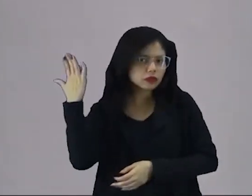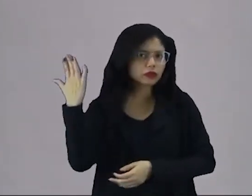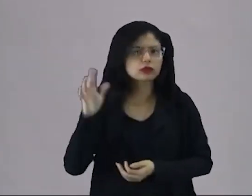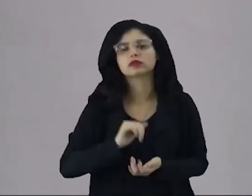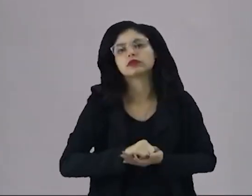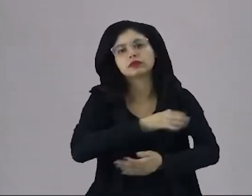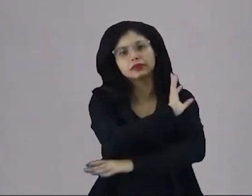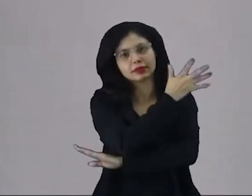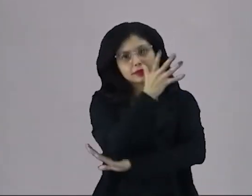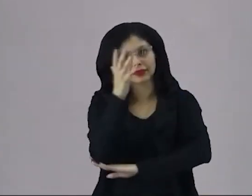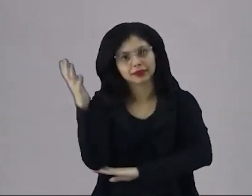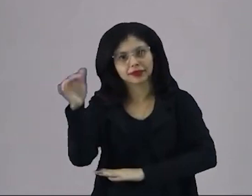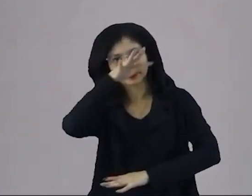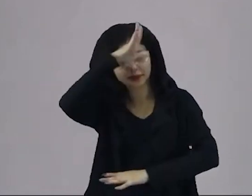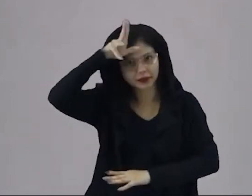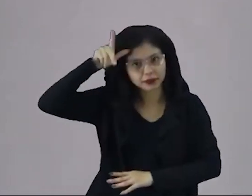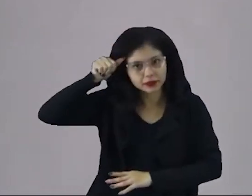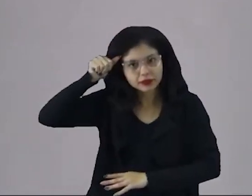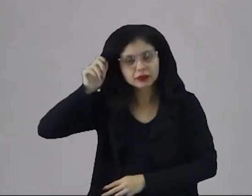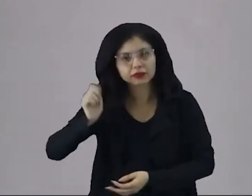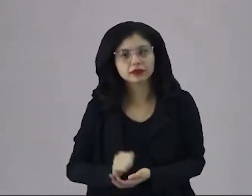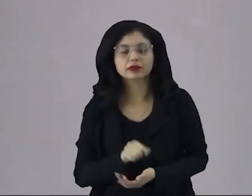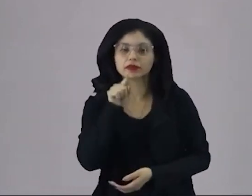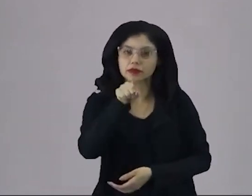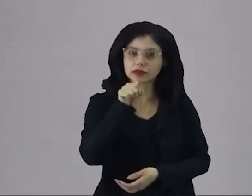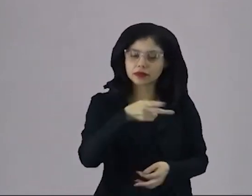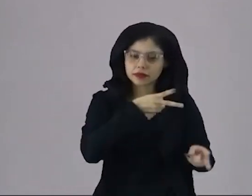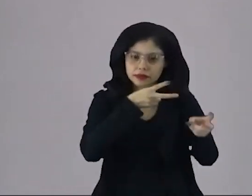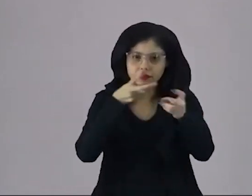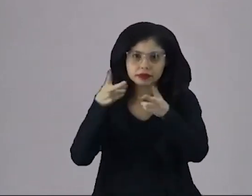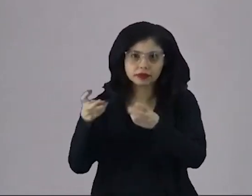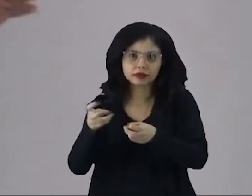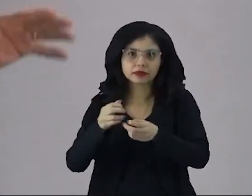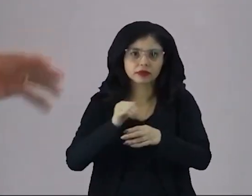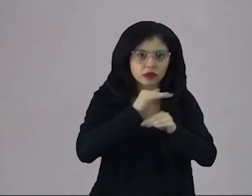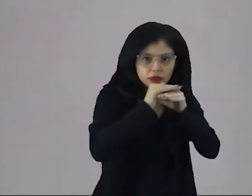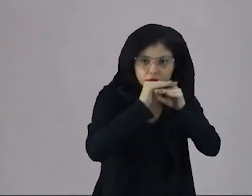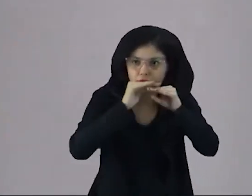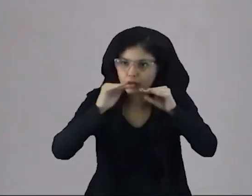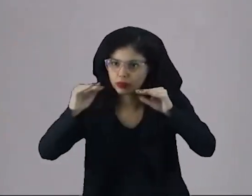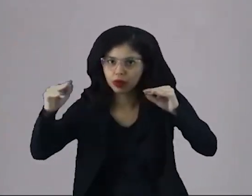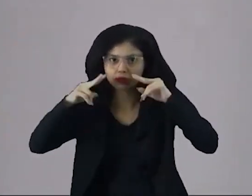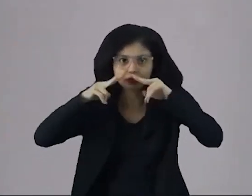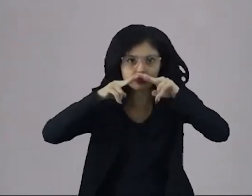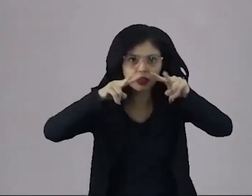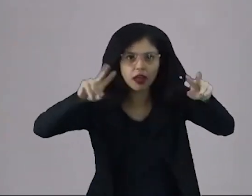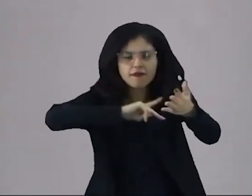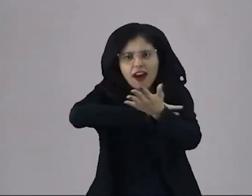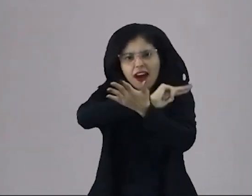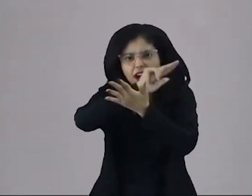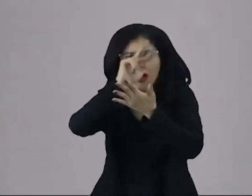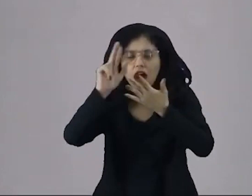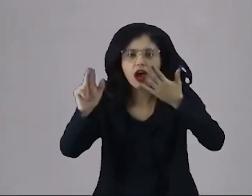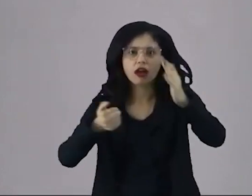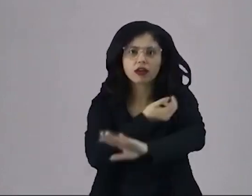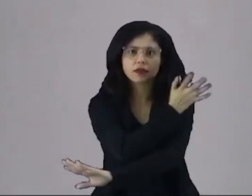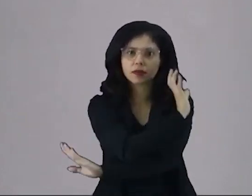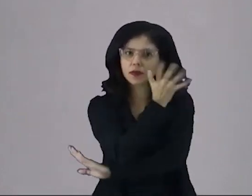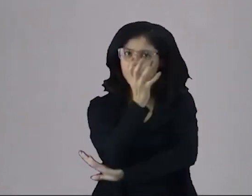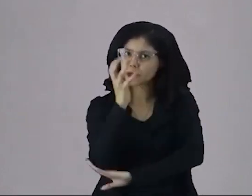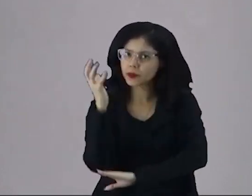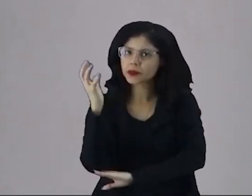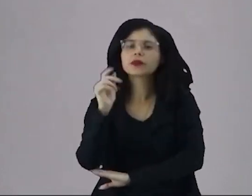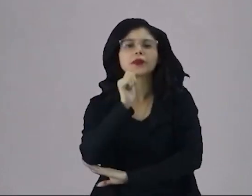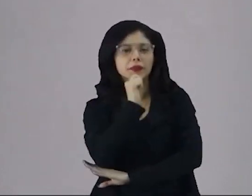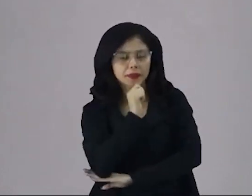na floresta amazônica, que você percebe no horizontal uma variedade de plantas que